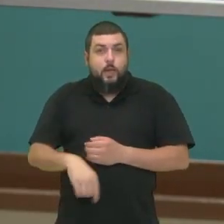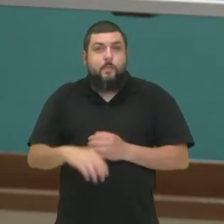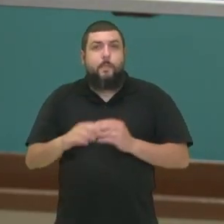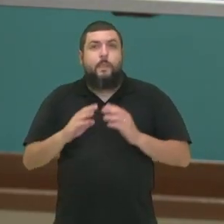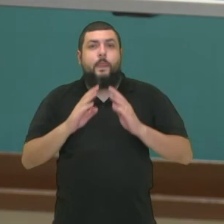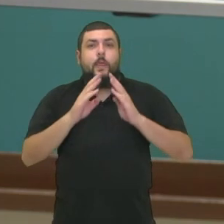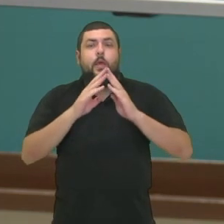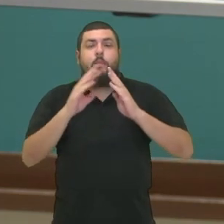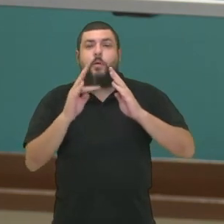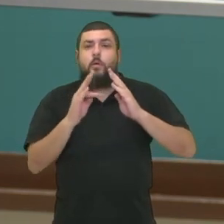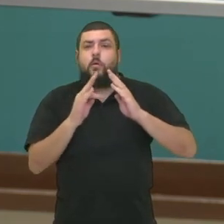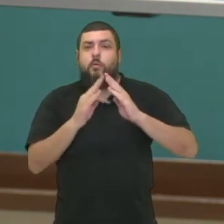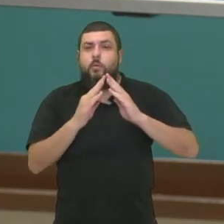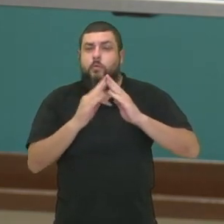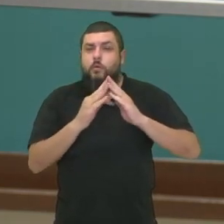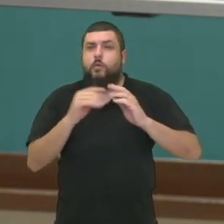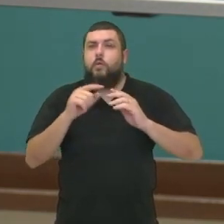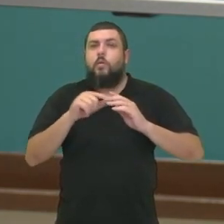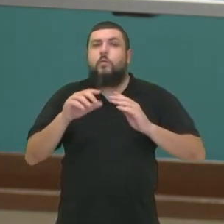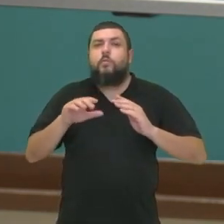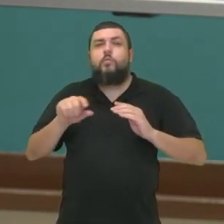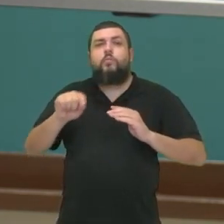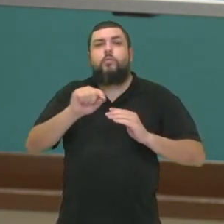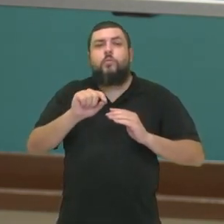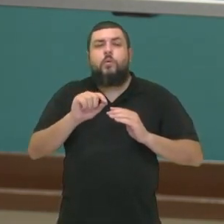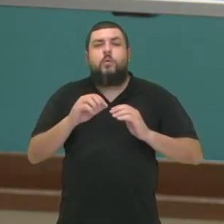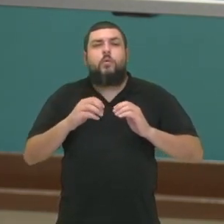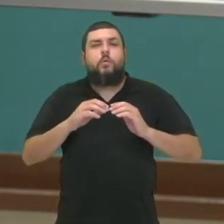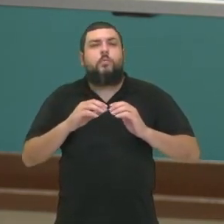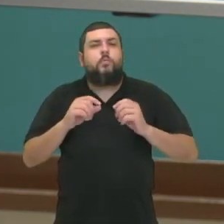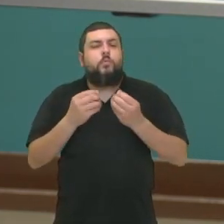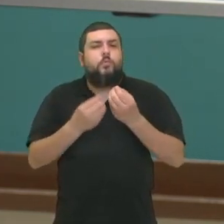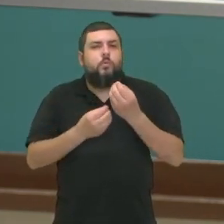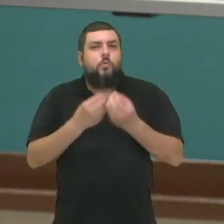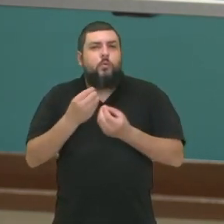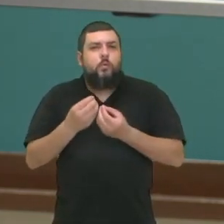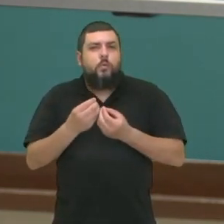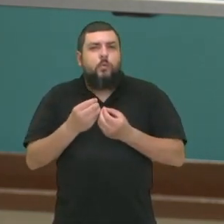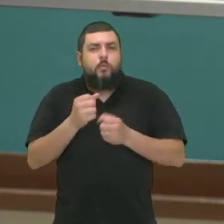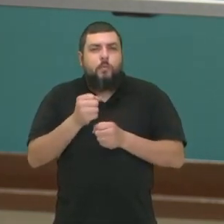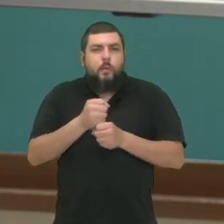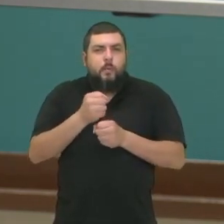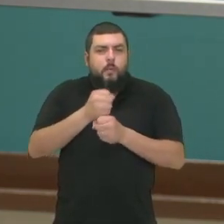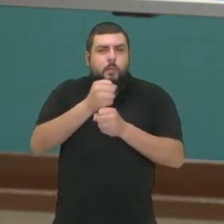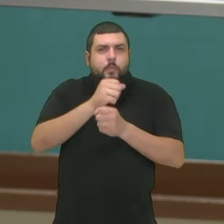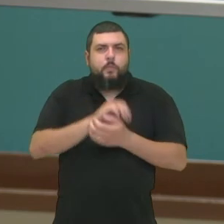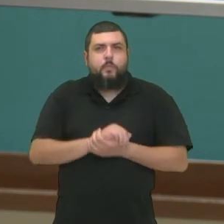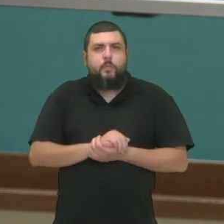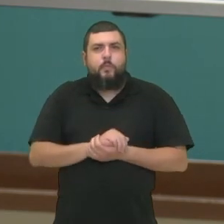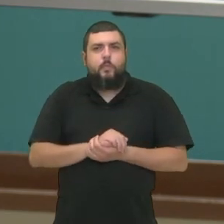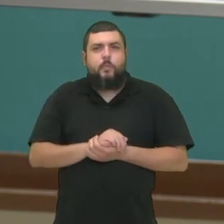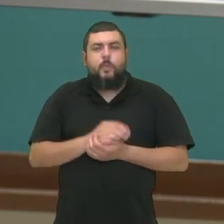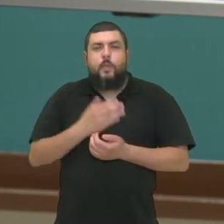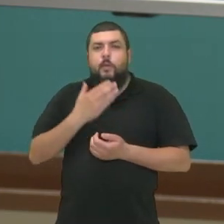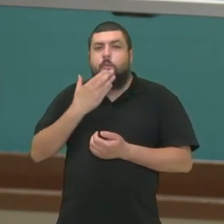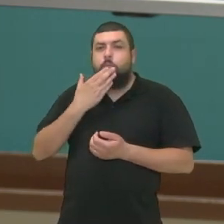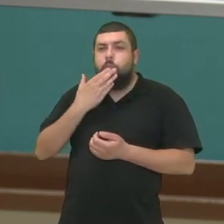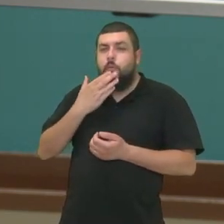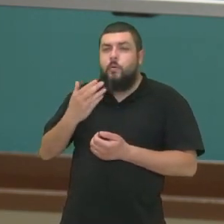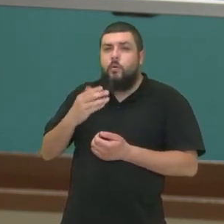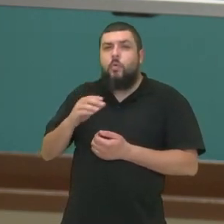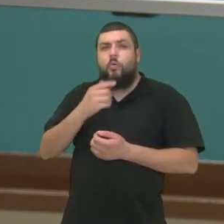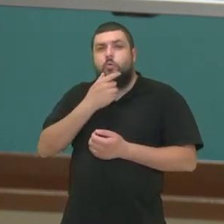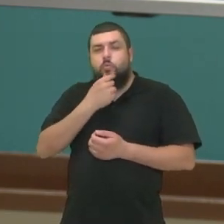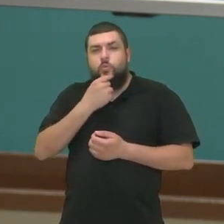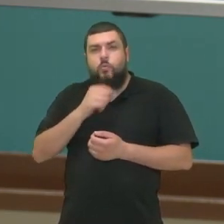romanos, por isso que vem a origem, inclusive, da palavra. Construído ou encomendado, né? Ele não construiu, né? Encomendado pelo patrício Marco Agripa durante